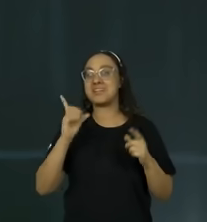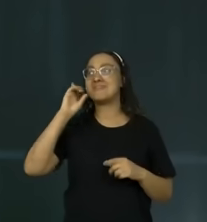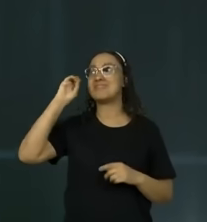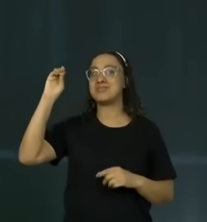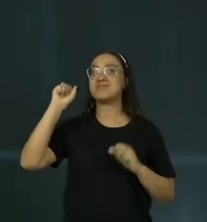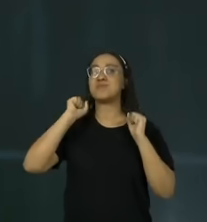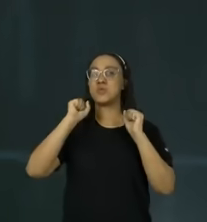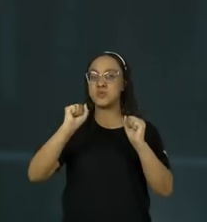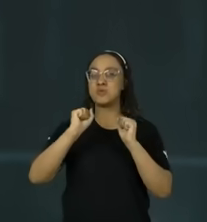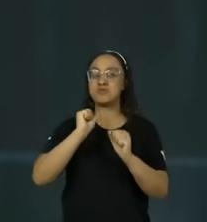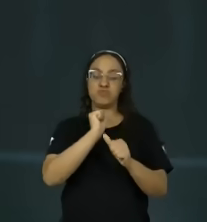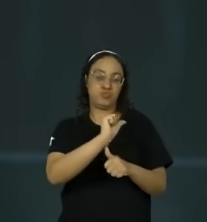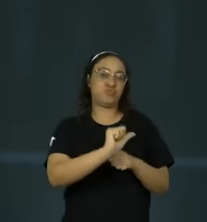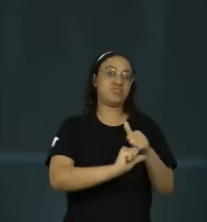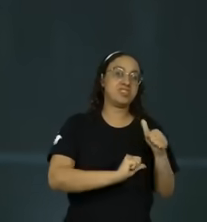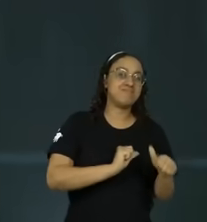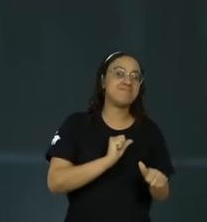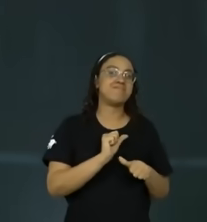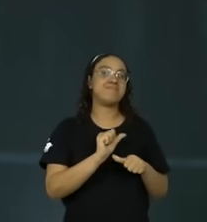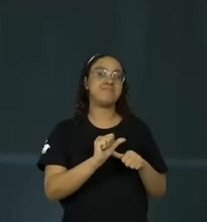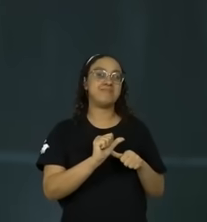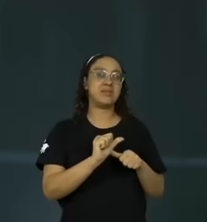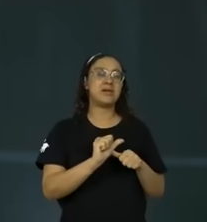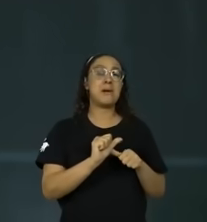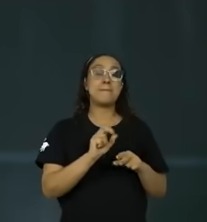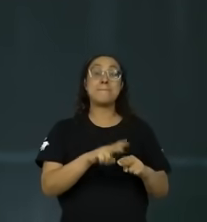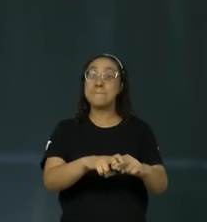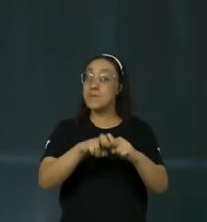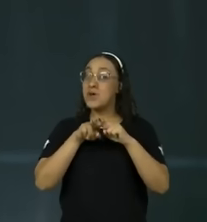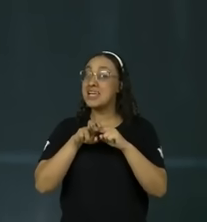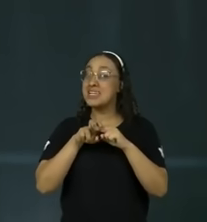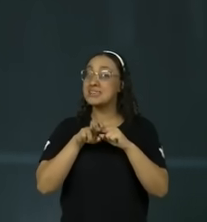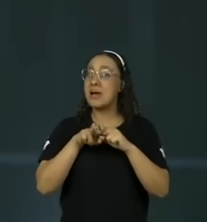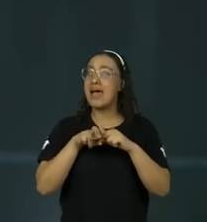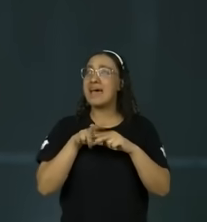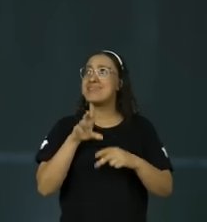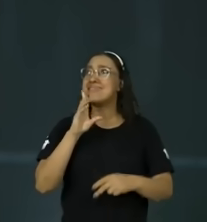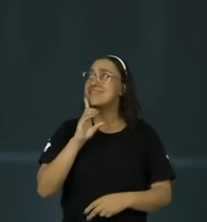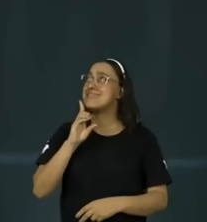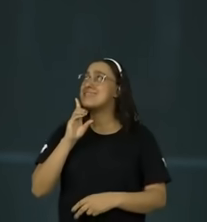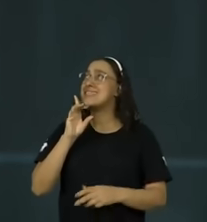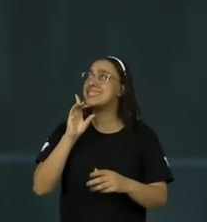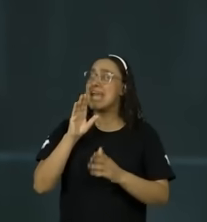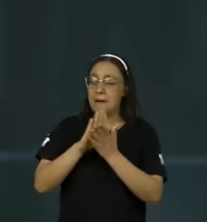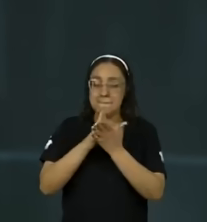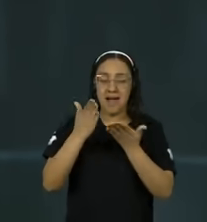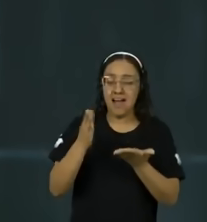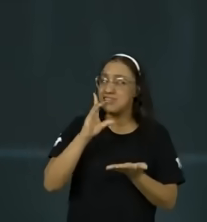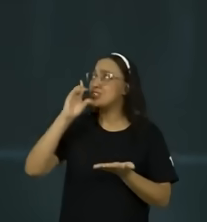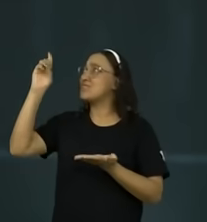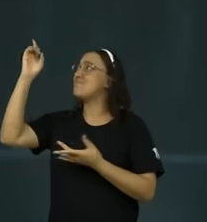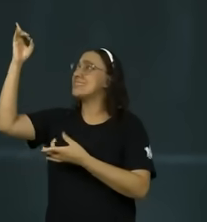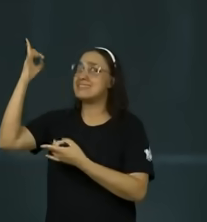e essa é a beleza do perdão. Essa é a beleza do perdão, da redenção, do triunfo. De um lado